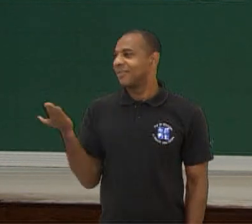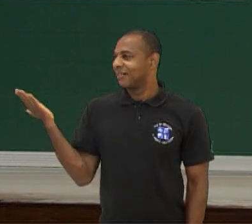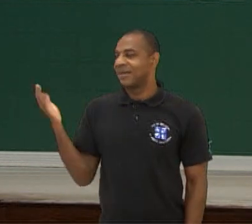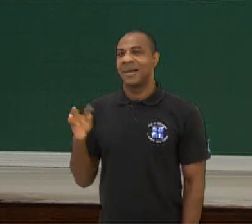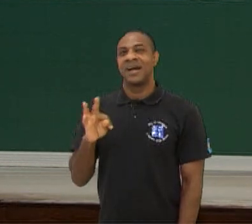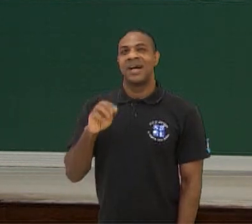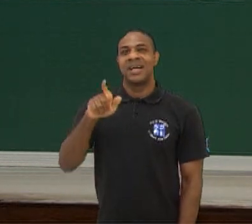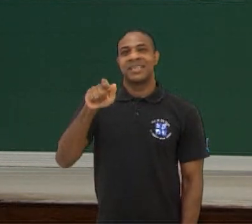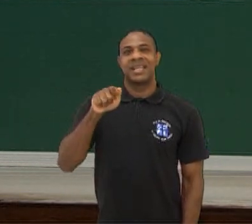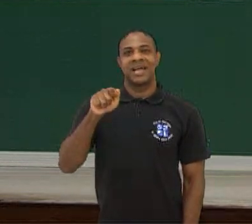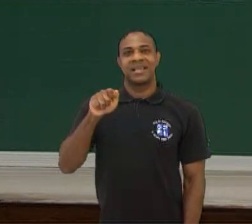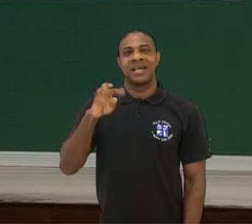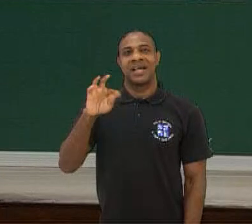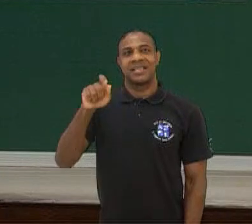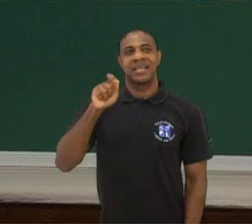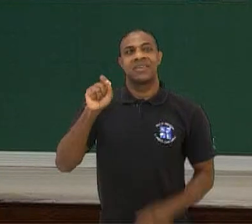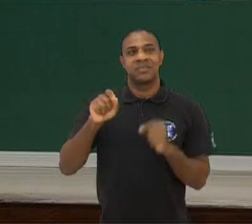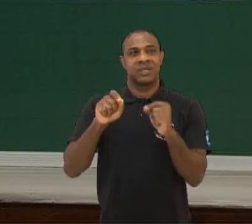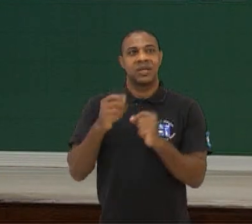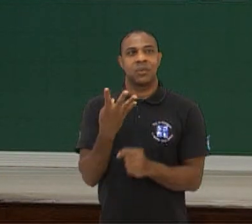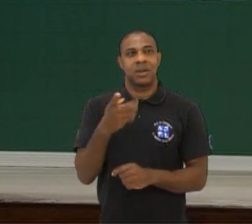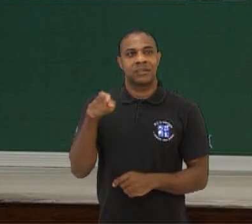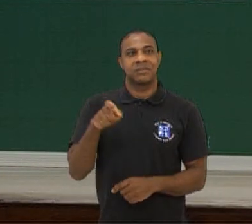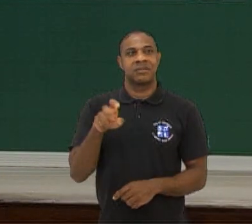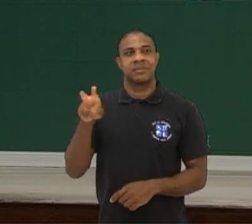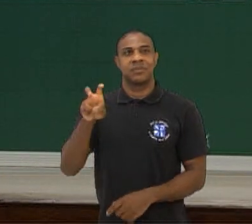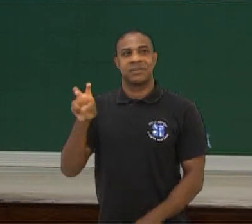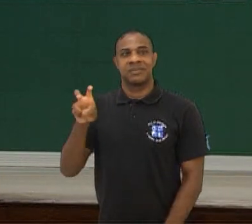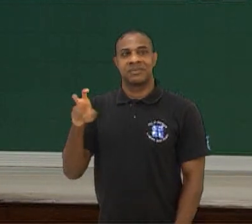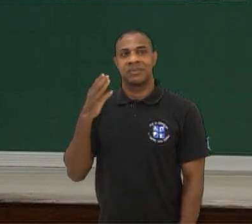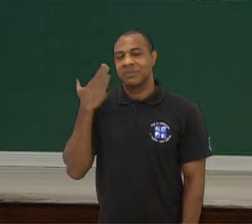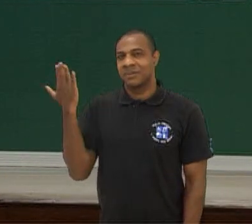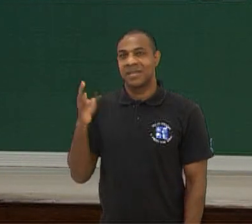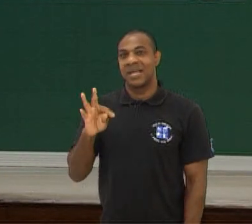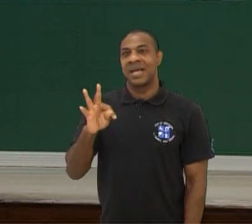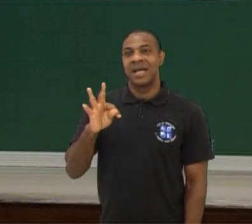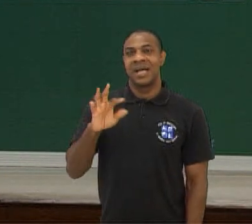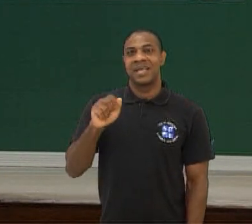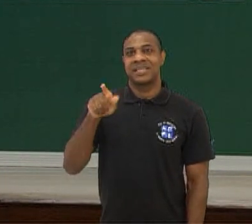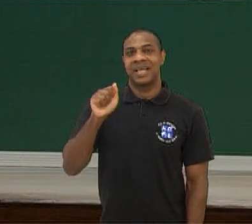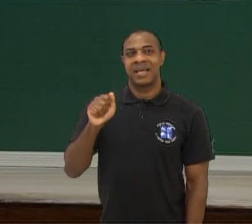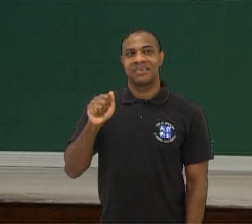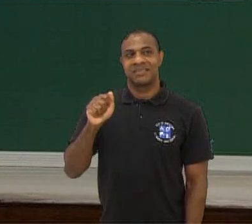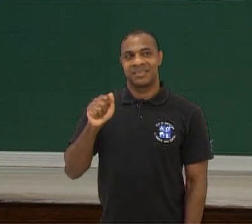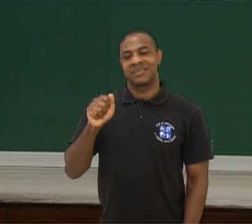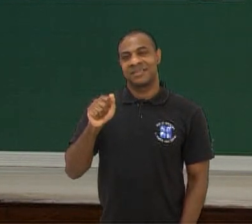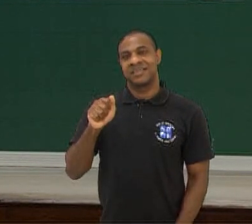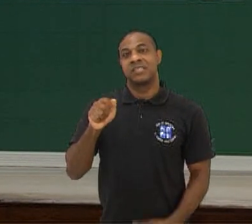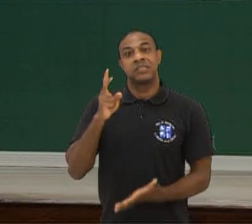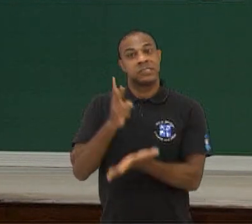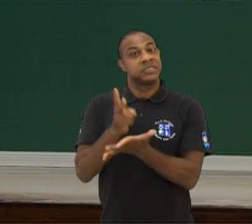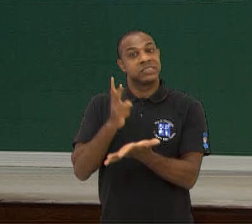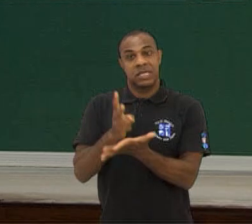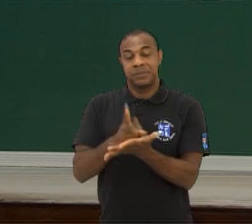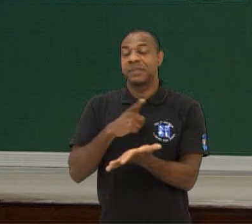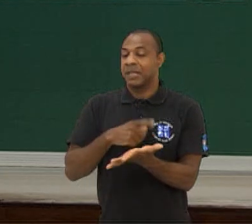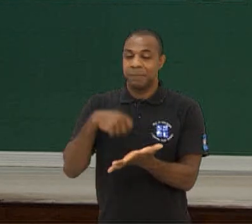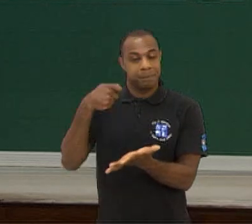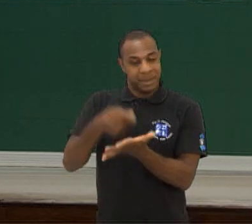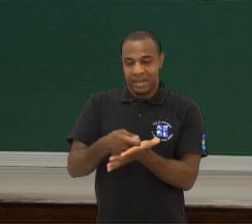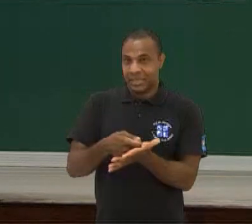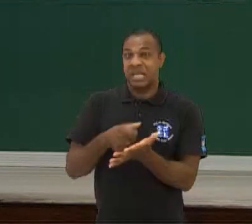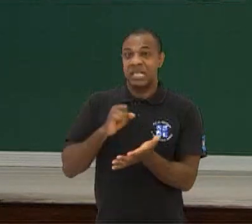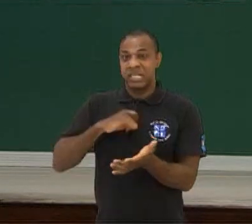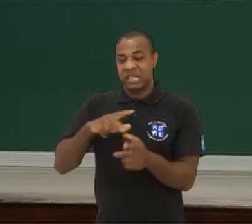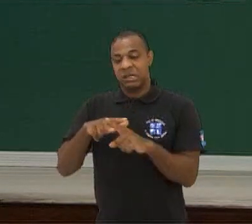taxa fixa de manutenção da conta é 4,55. Quer dizer, o que é essa taxa fixa? Independente se ele faz movimentação ou não, ele paga. É o que